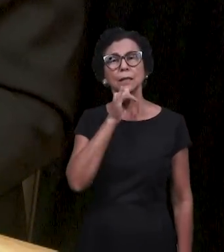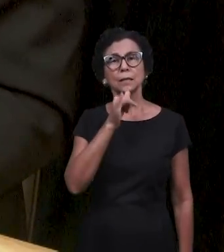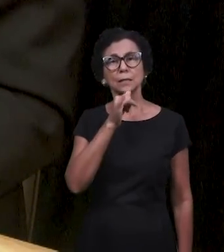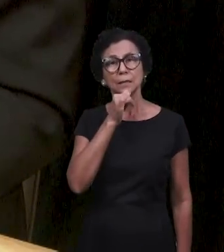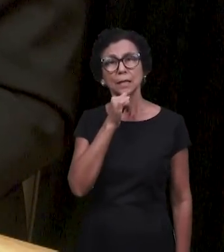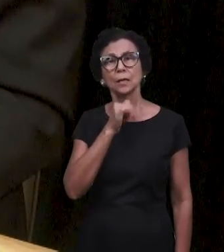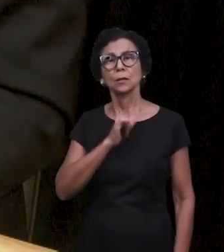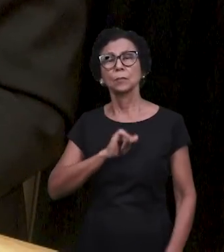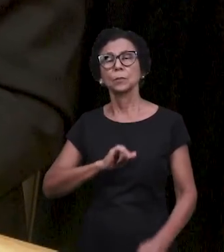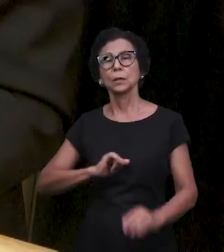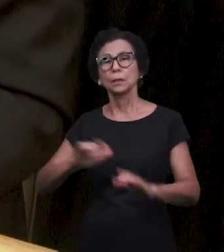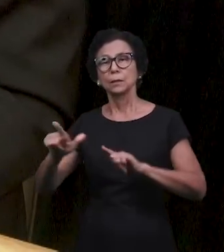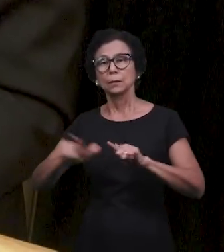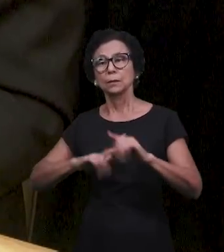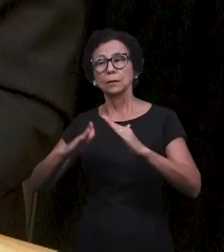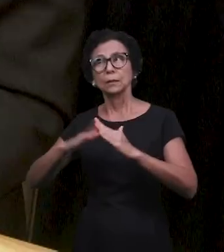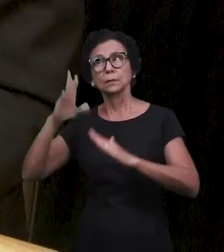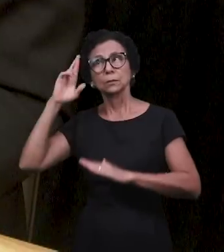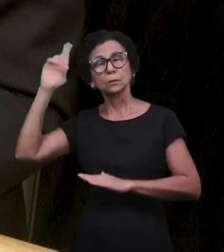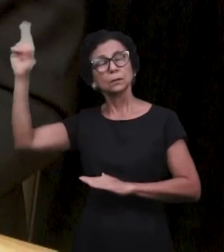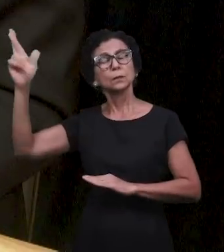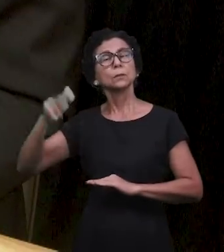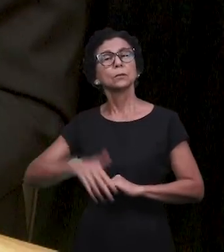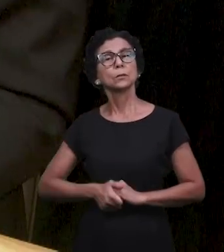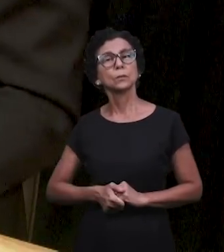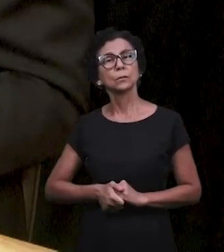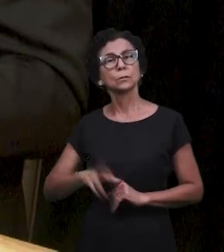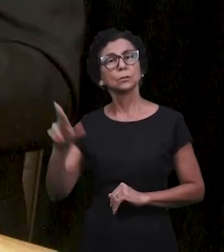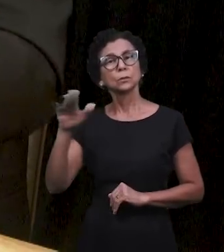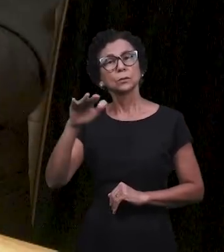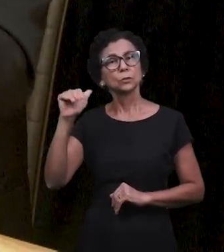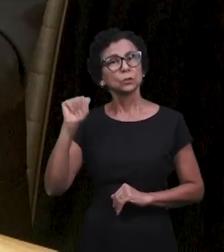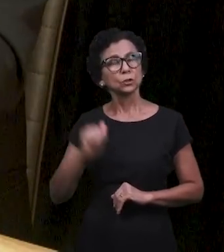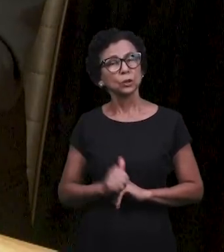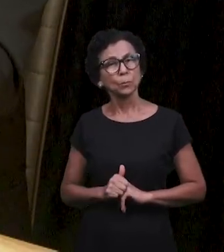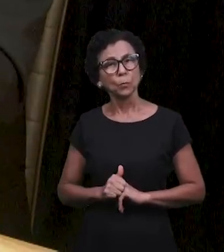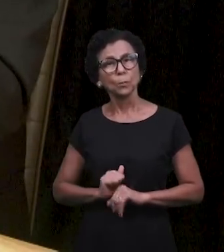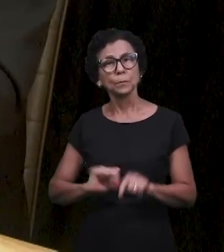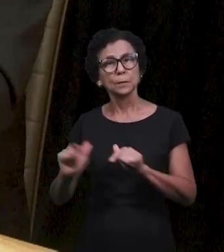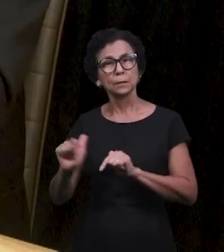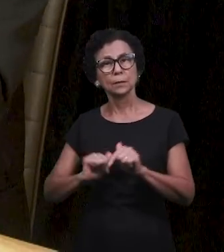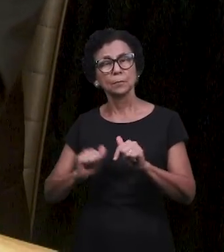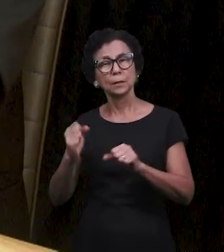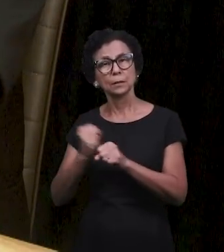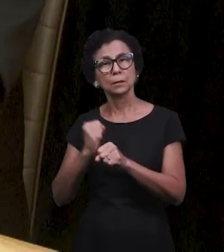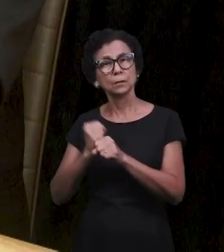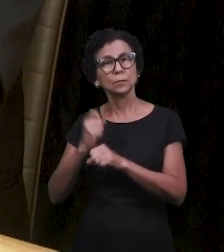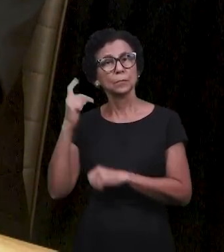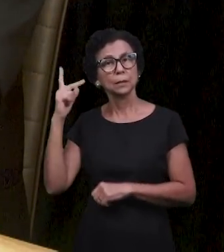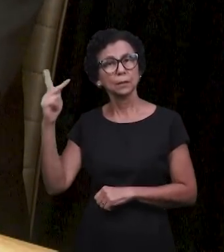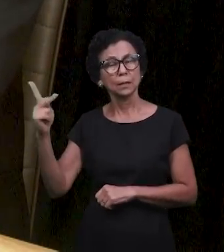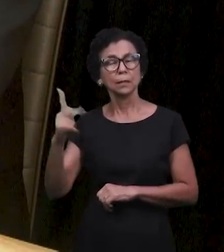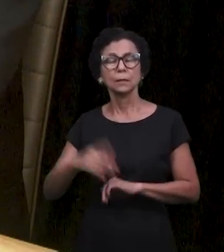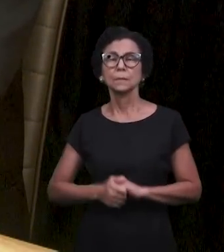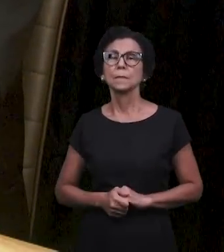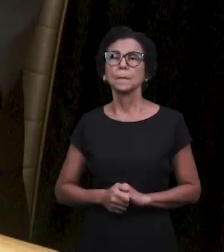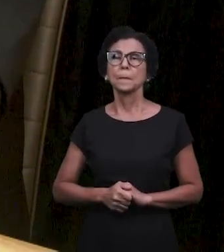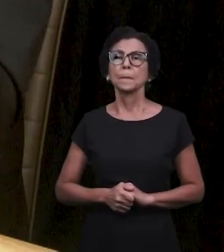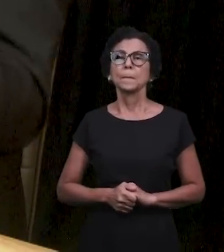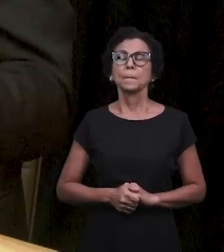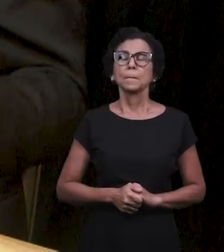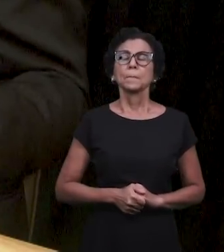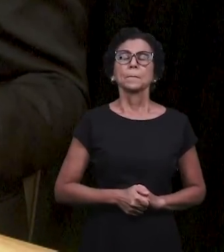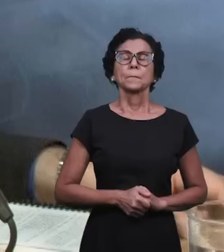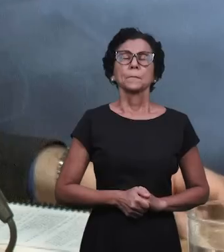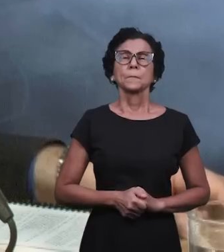Deus te chamou para ser uma bênção. Você não é ouvinte. À medida que você se fortalecer, a mão está estendida para o céu e a vitória